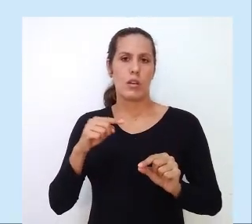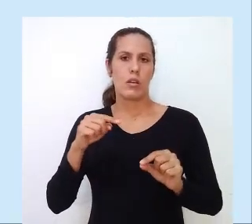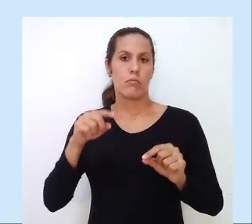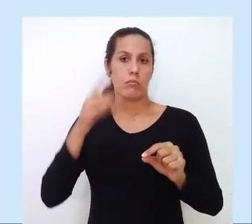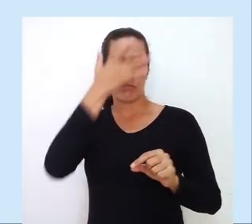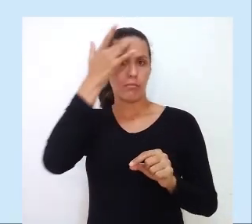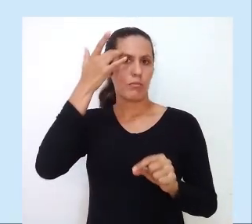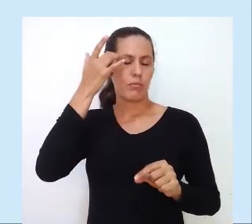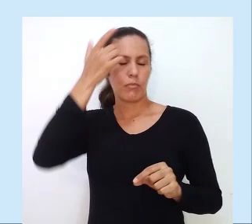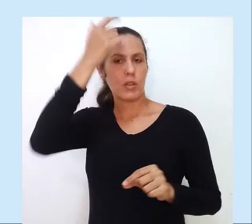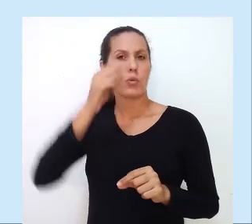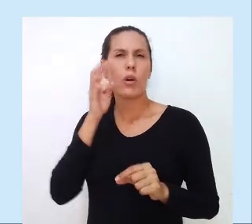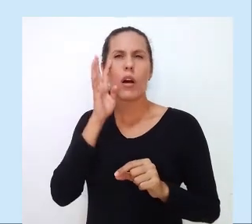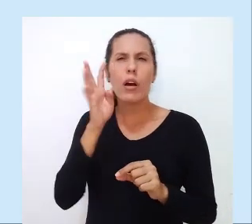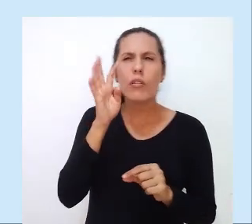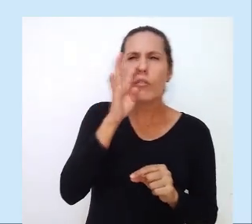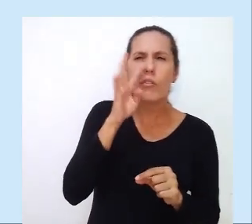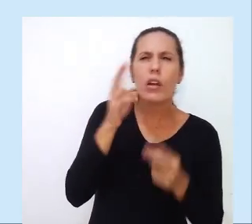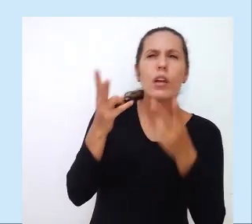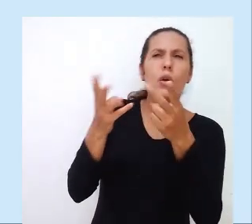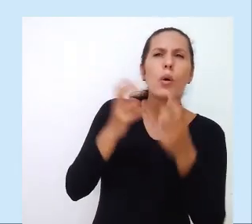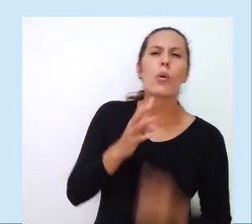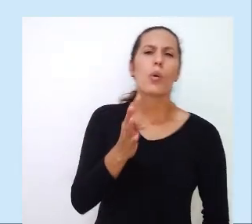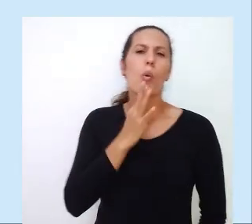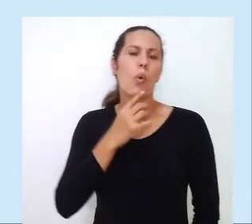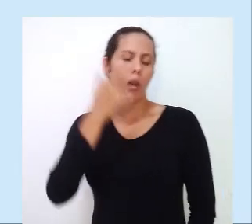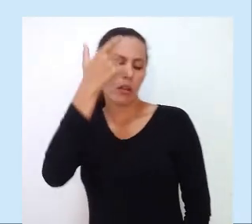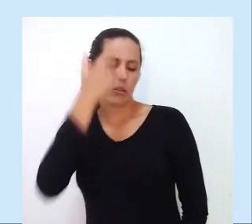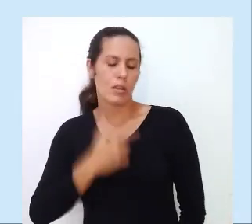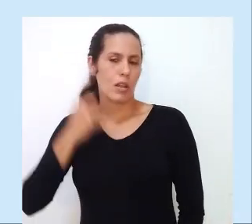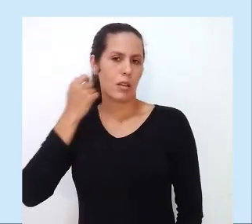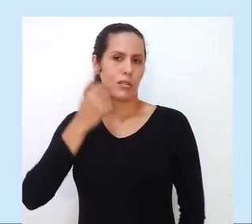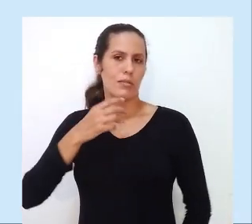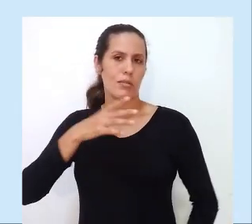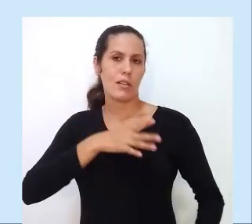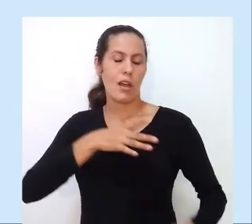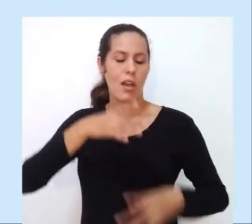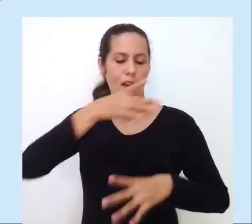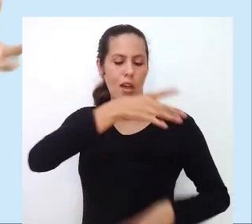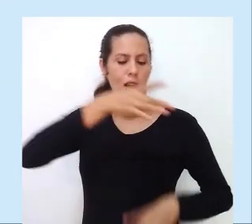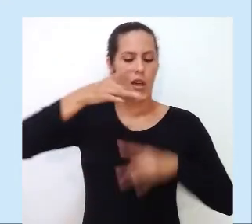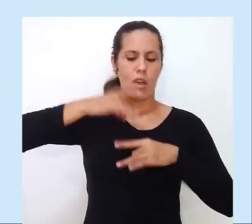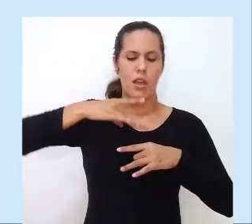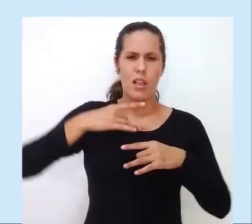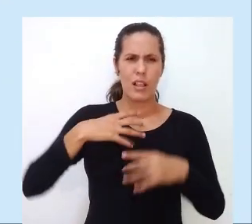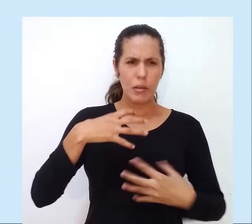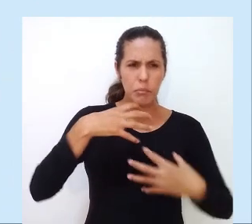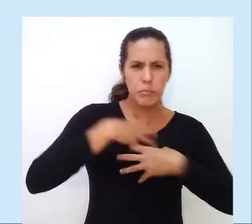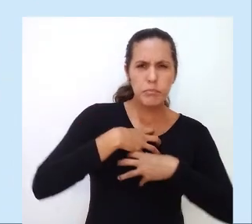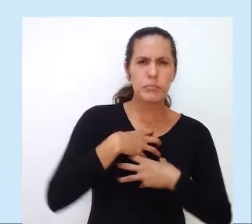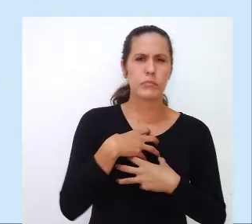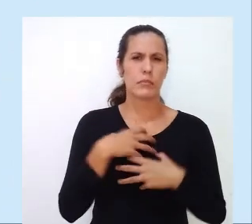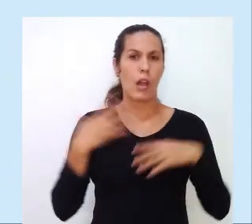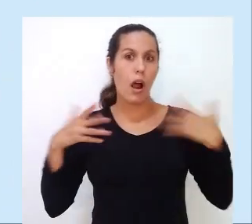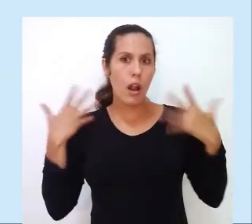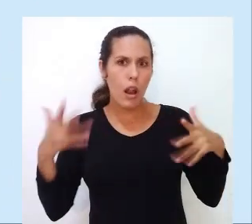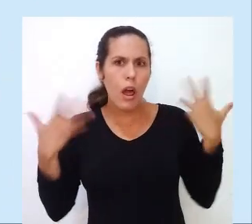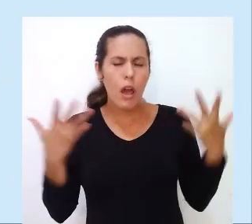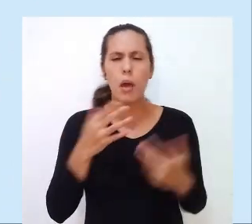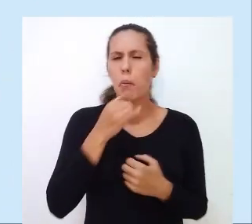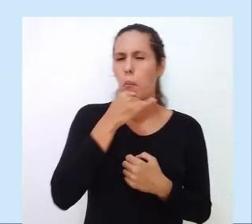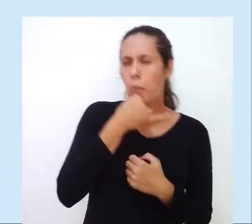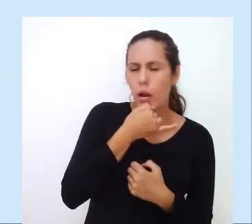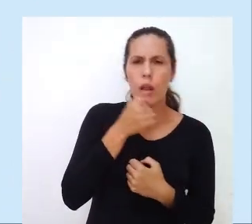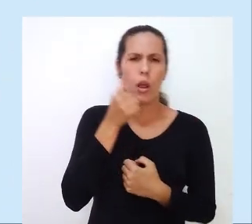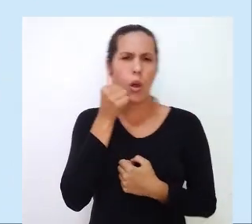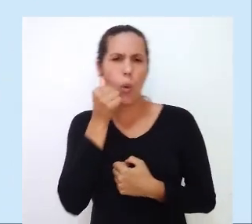ambientar o espectador, né, sobre aquele personagem, se é um personagem alegre, triste, se